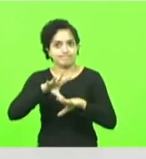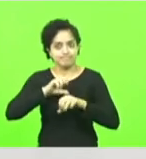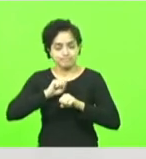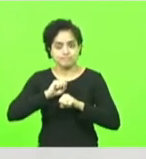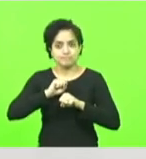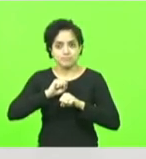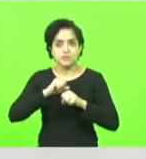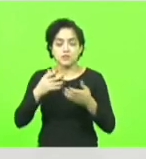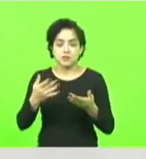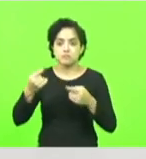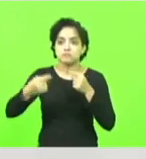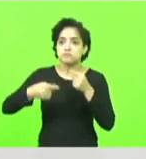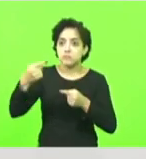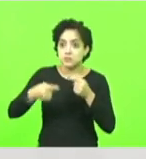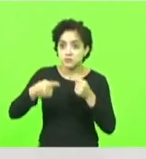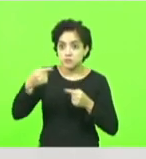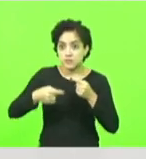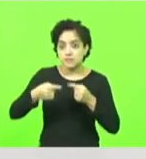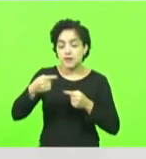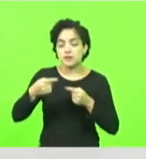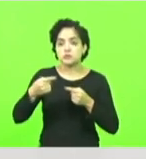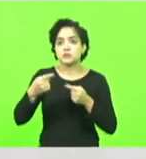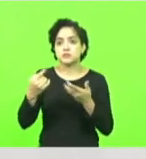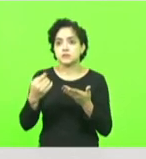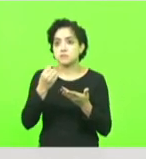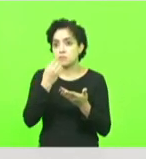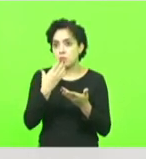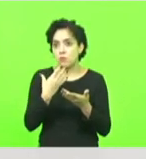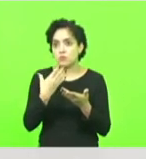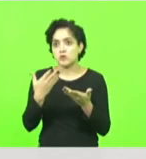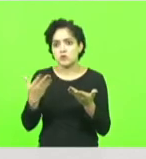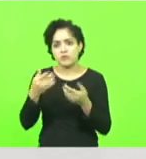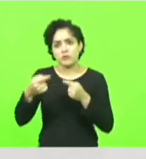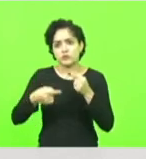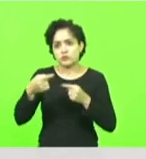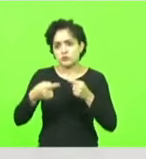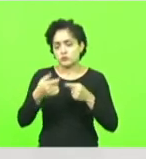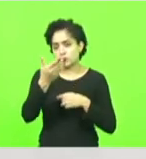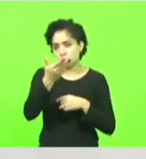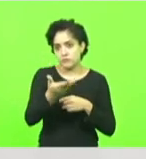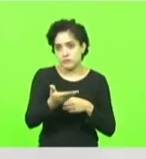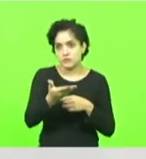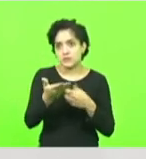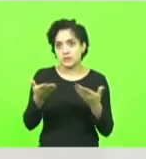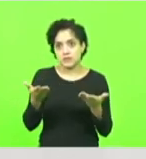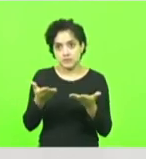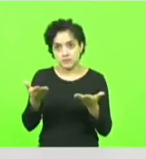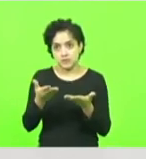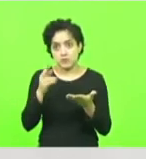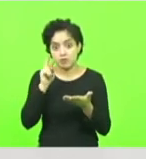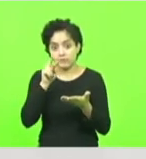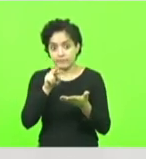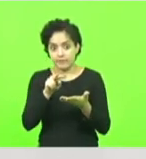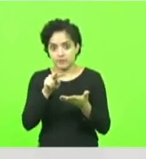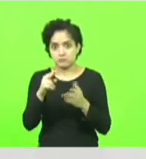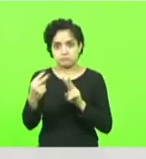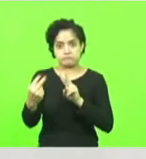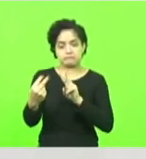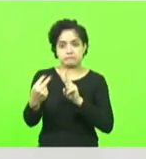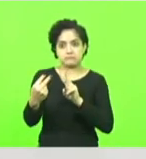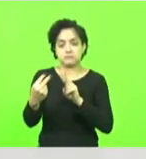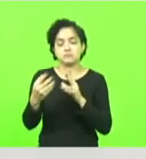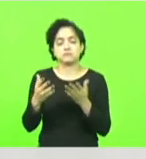bom, Sargento Lima. É, que eu não vou aqui discutir com Vossa Excelência, ainda mais agora olhando o senhor me encarando desse